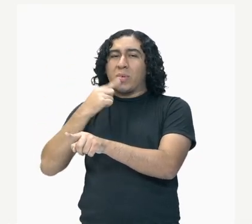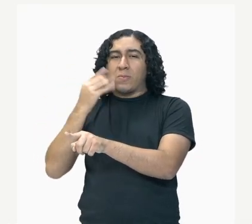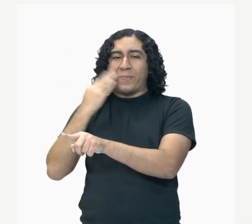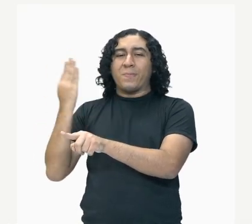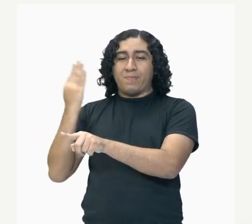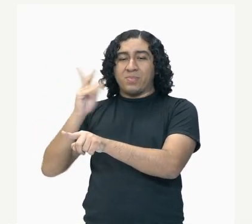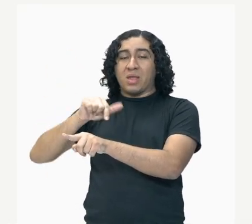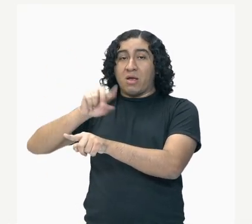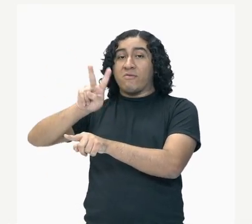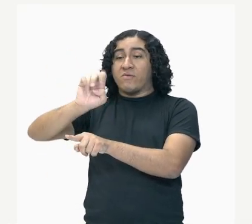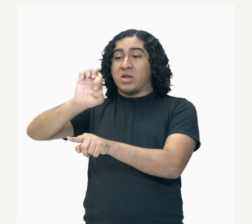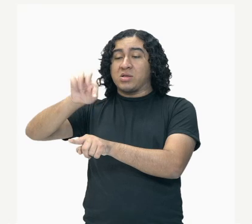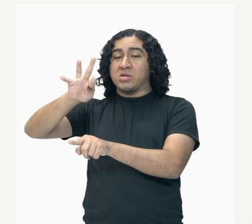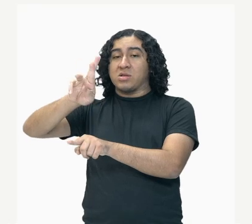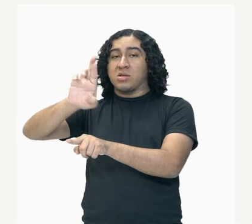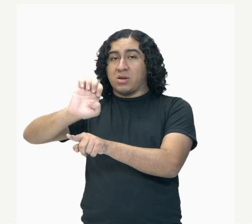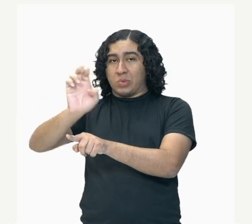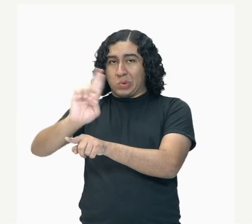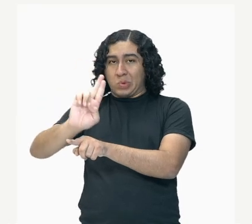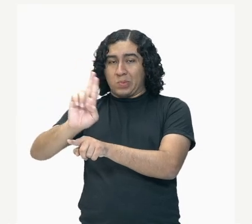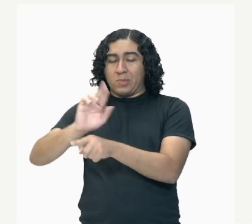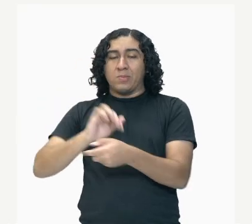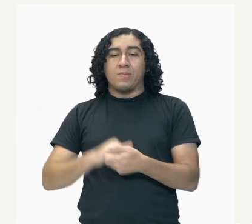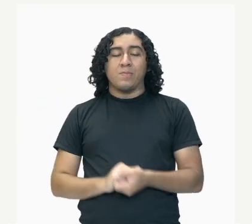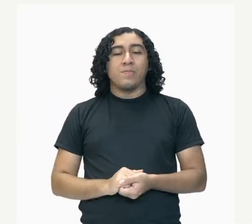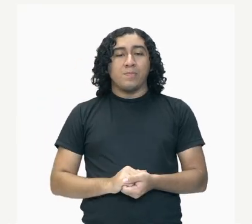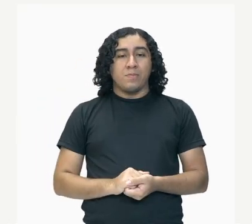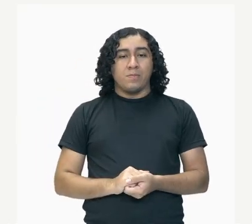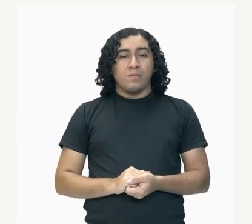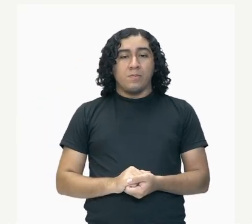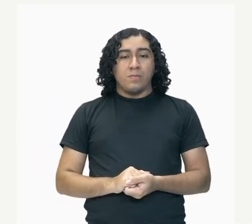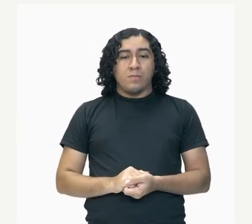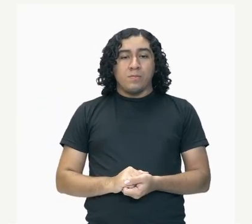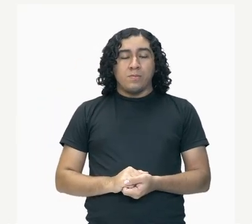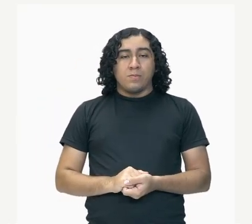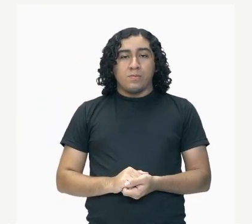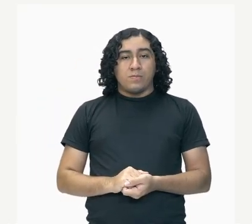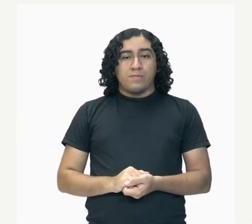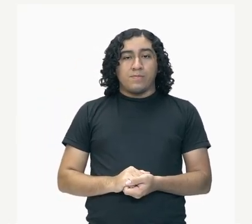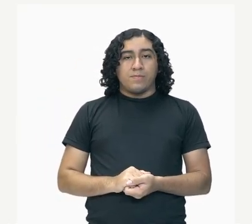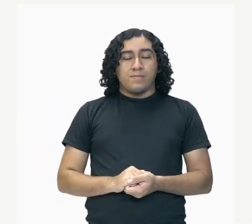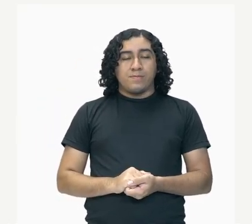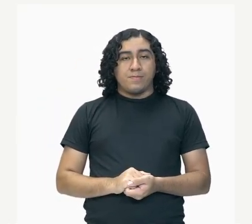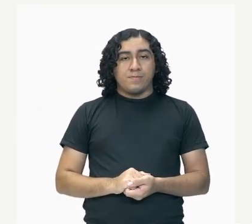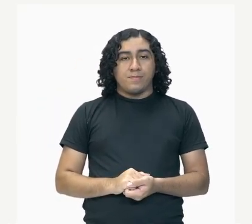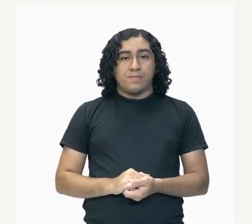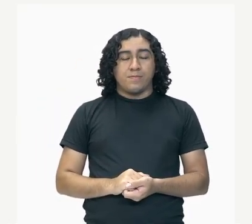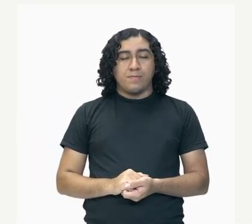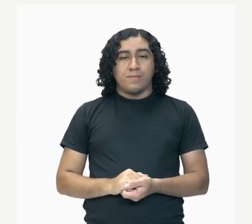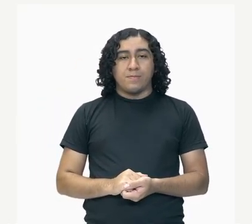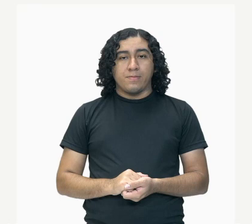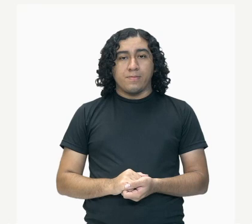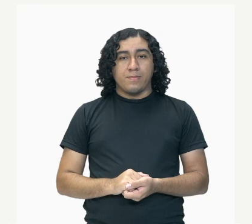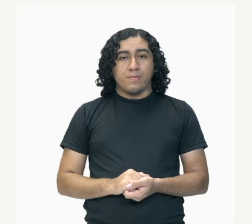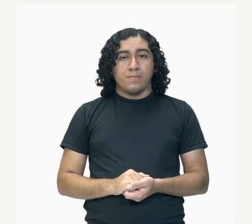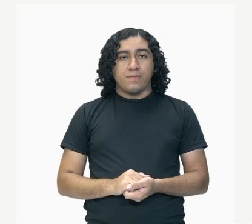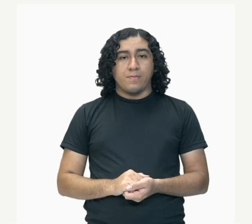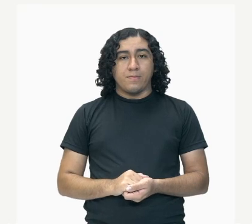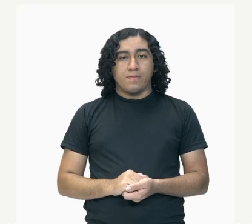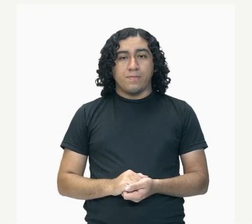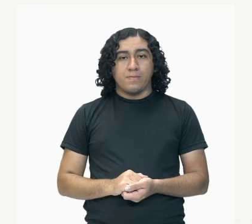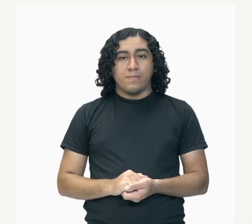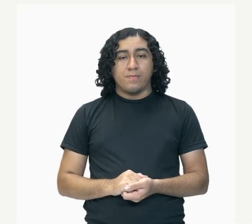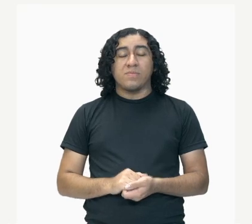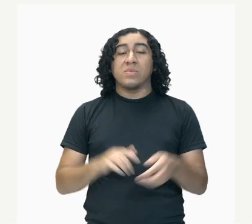e eu chamo de ventre ou pontos ventrais e determino lá pela letra V agora eu